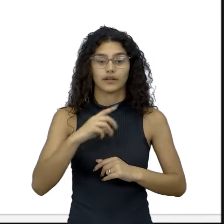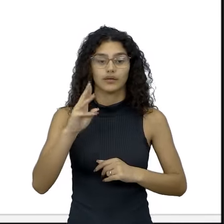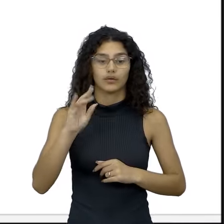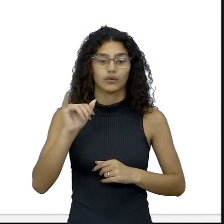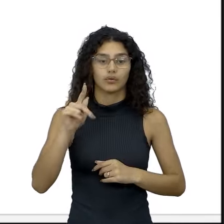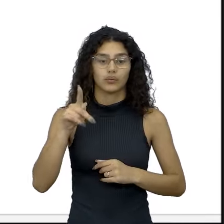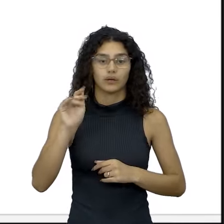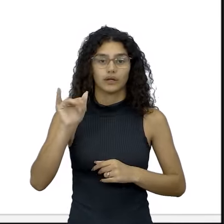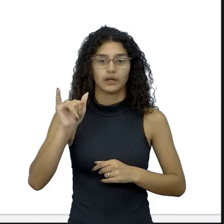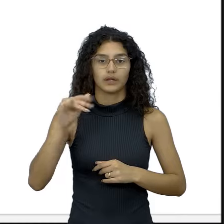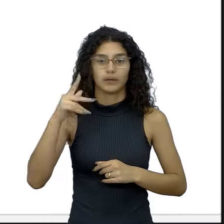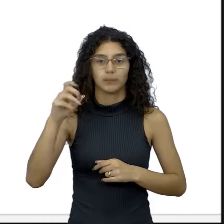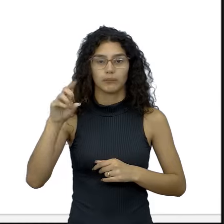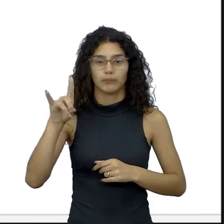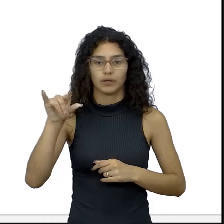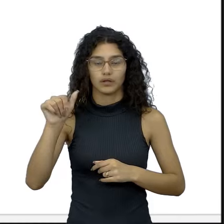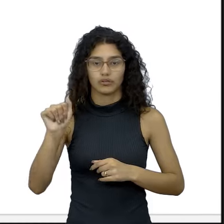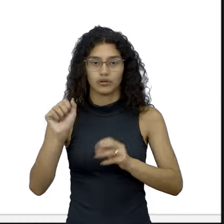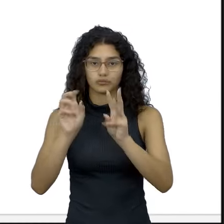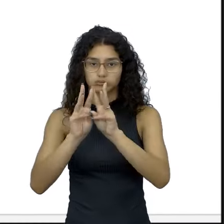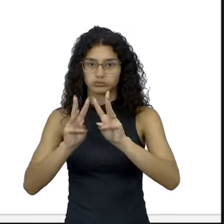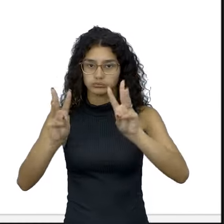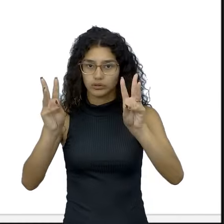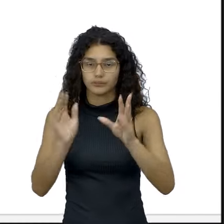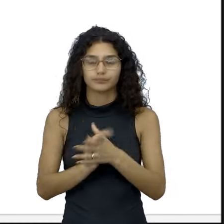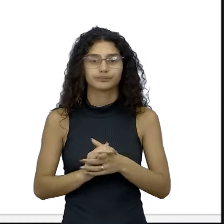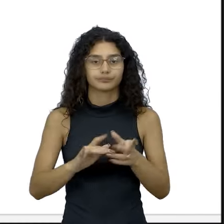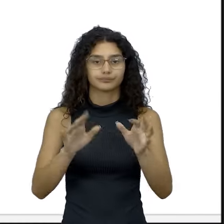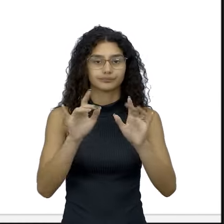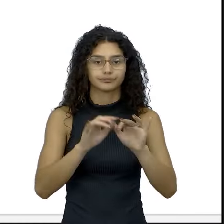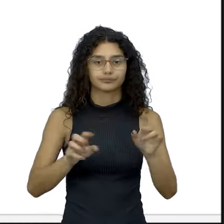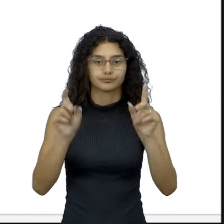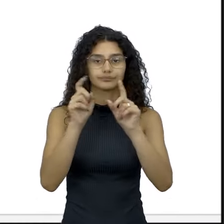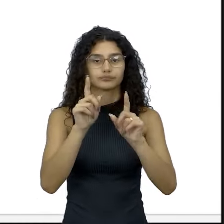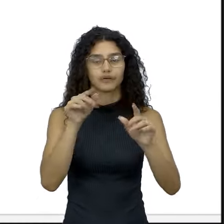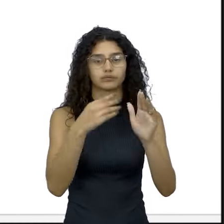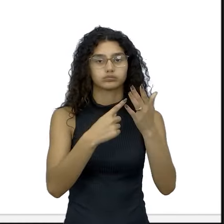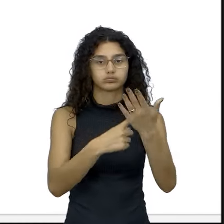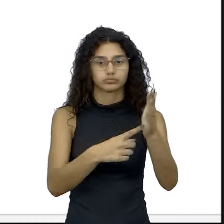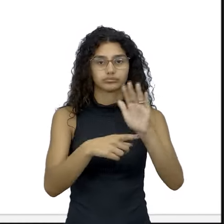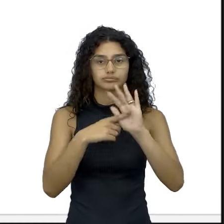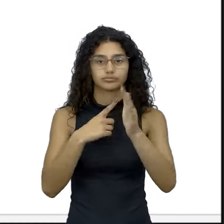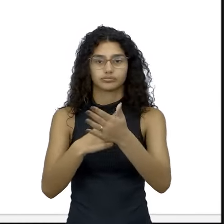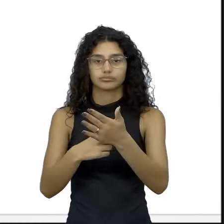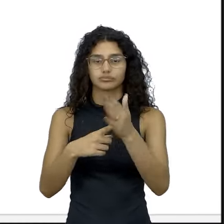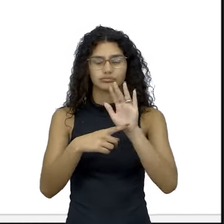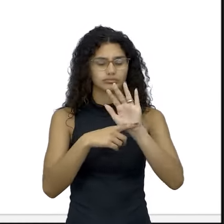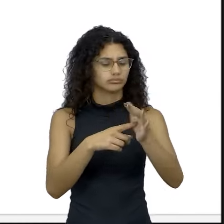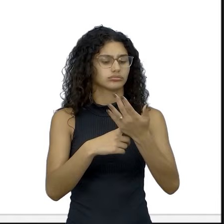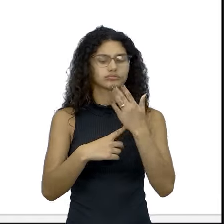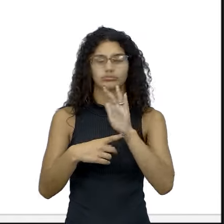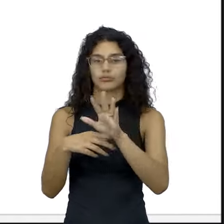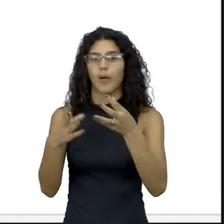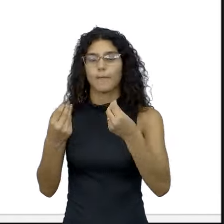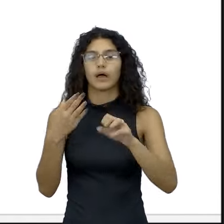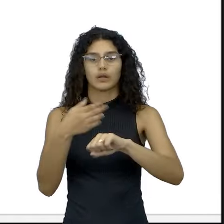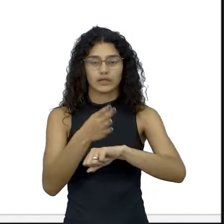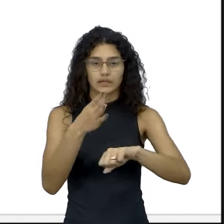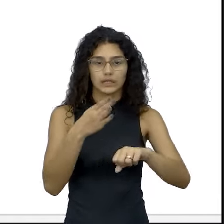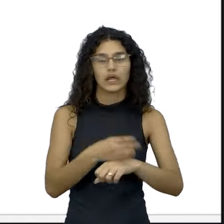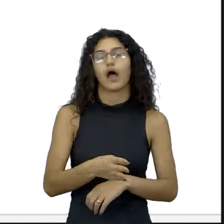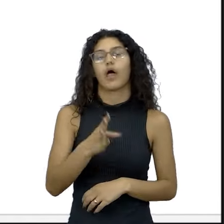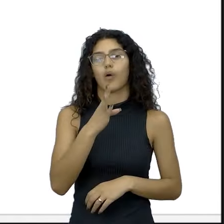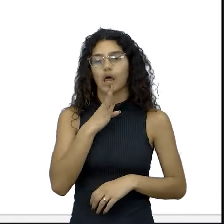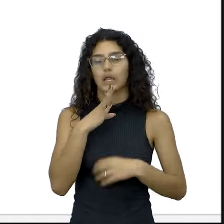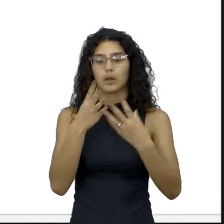Wikipédia. A enciclopédia digital, que ela é colaborativa. Ela é muito acessada, muito